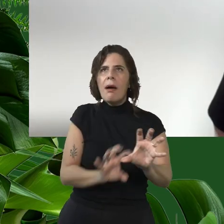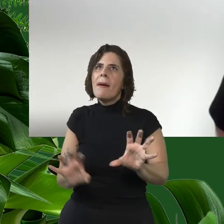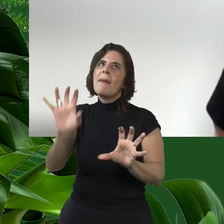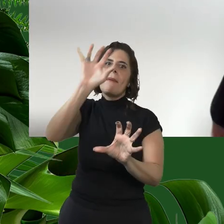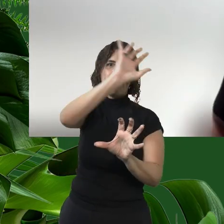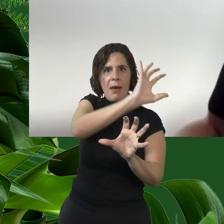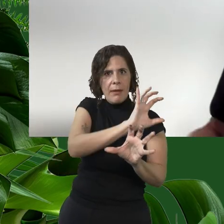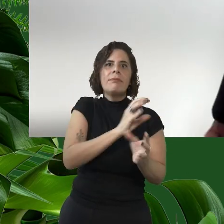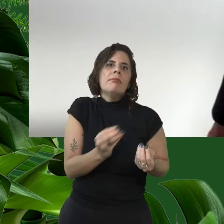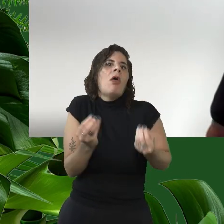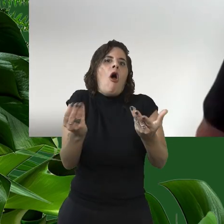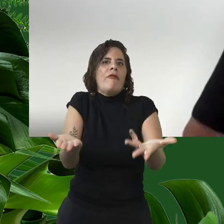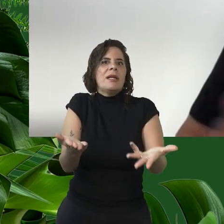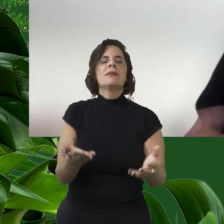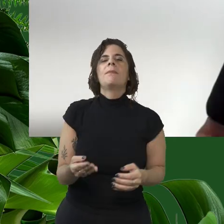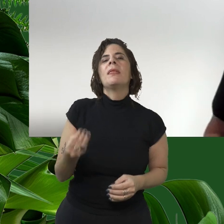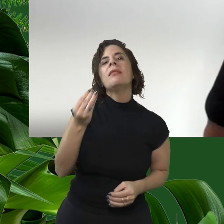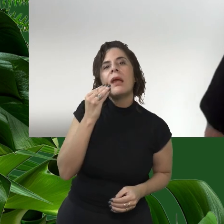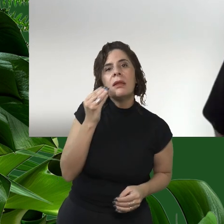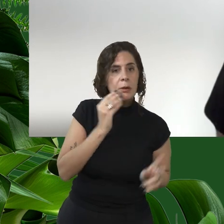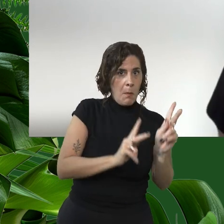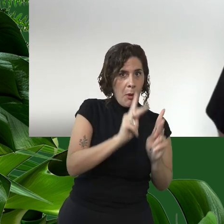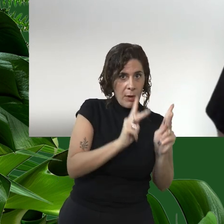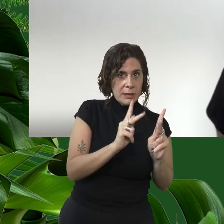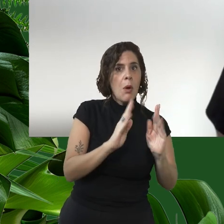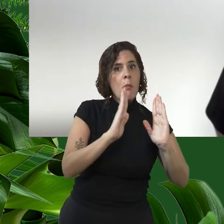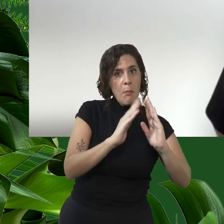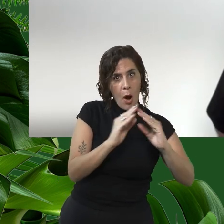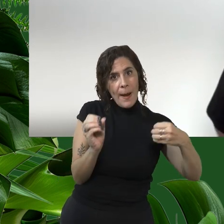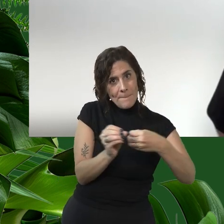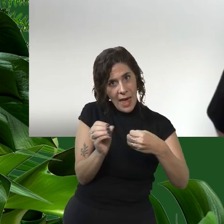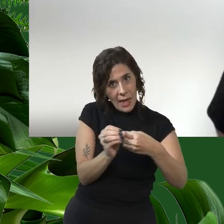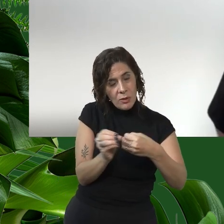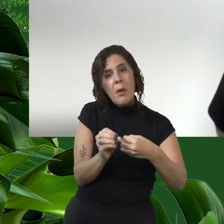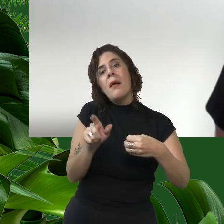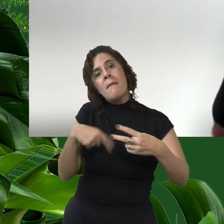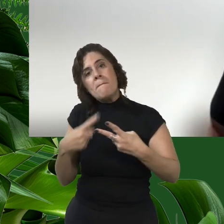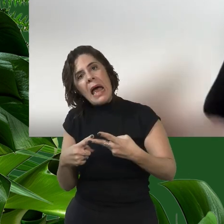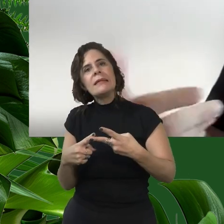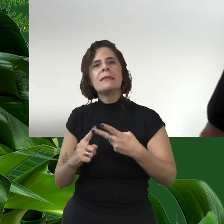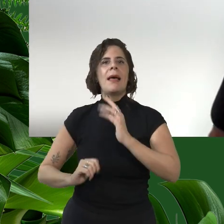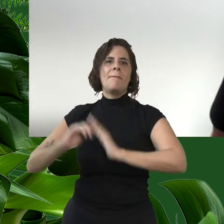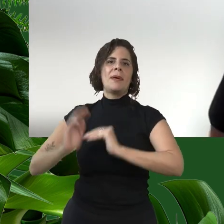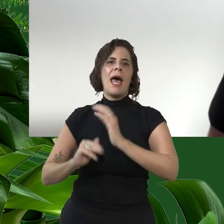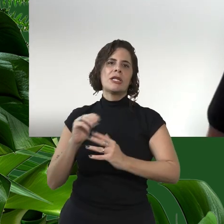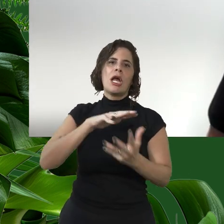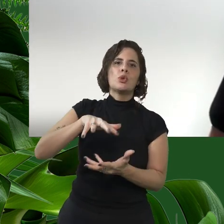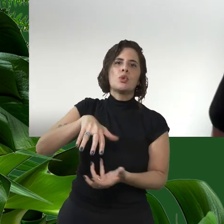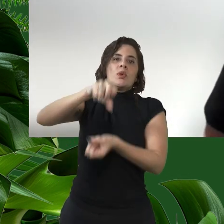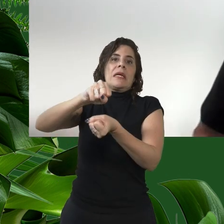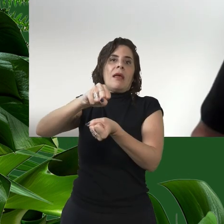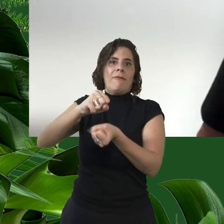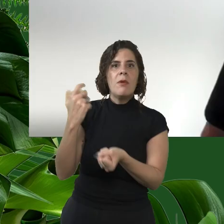procurando conectar a população que mora nessas regiões com atividades mais sustentáveis que melhorem a sua qualidade